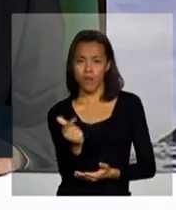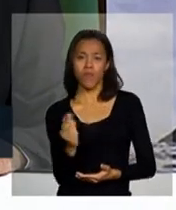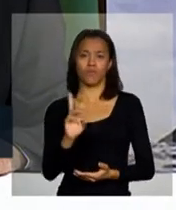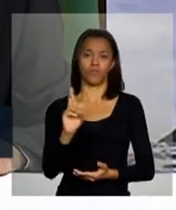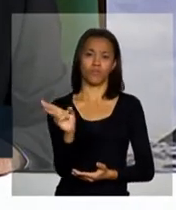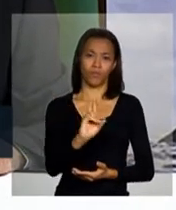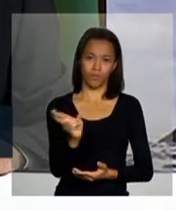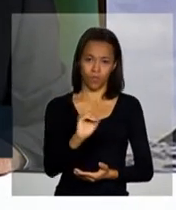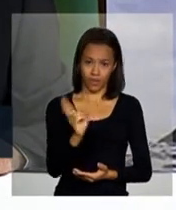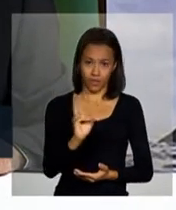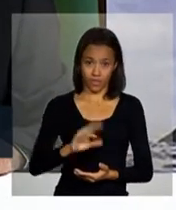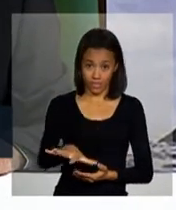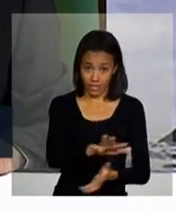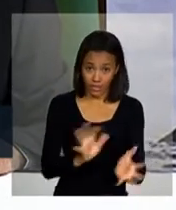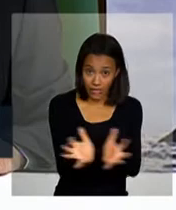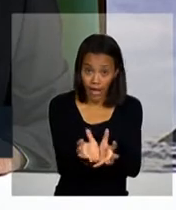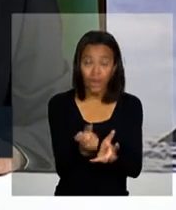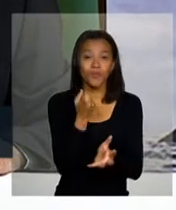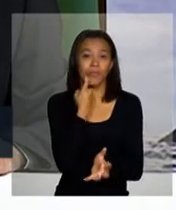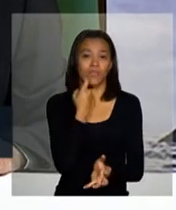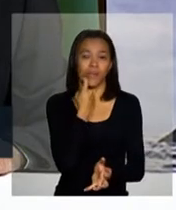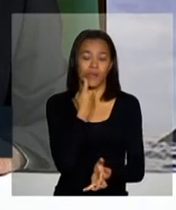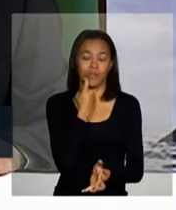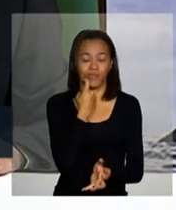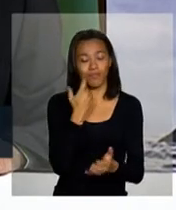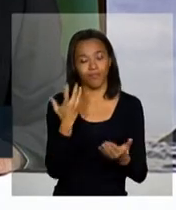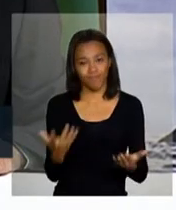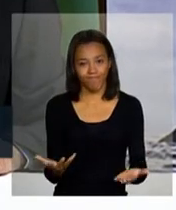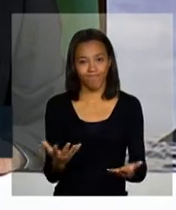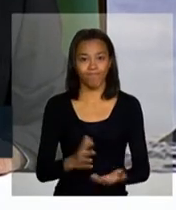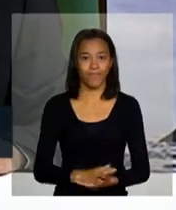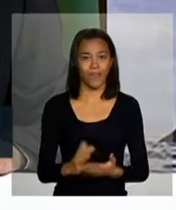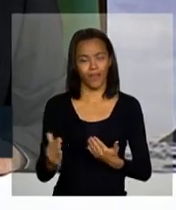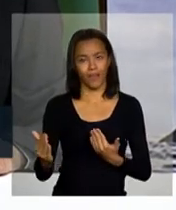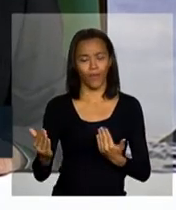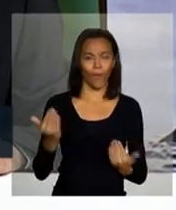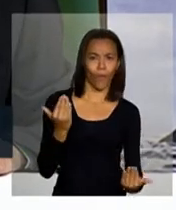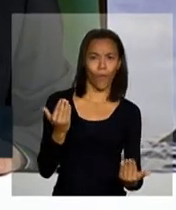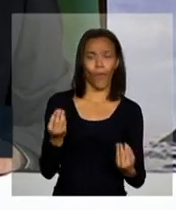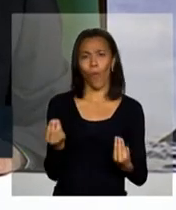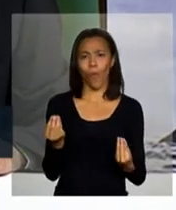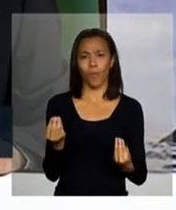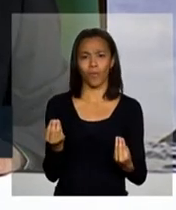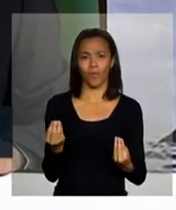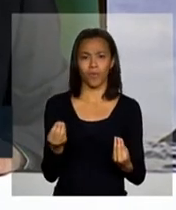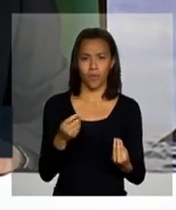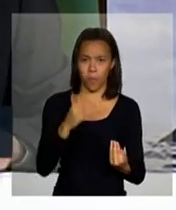US$ 1,2 bilhão de pescado. É aquele paradoxo que todos